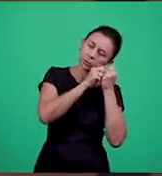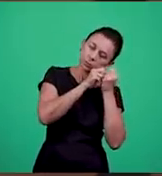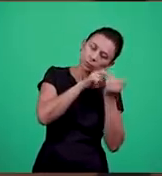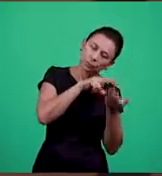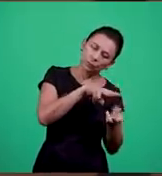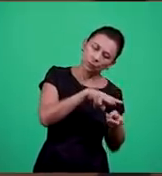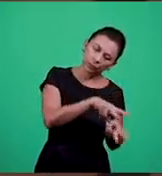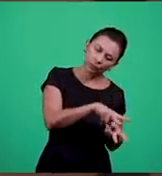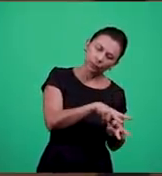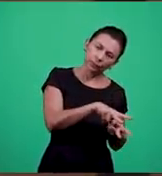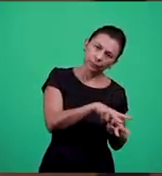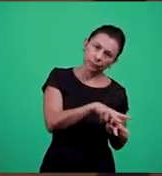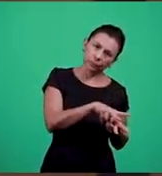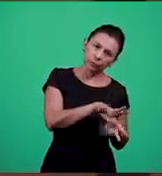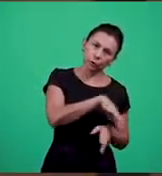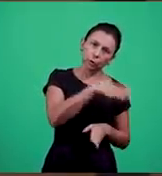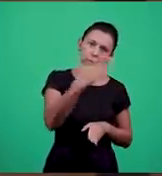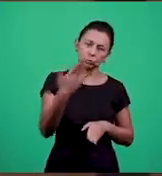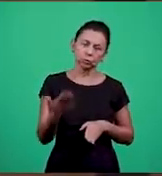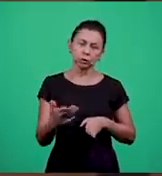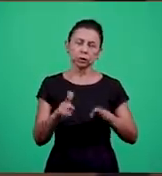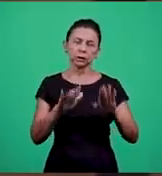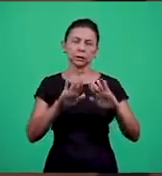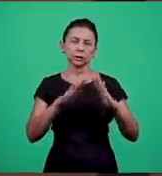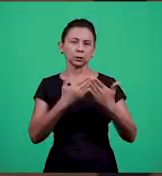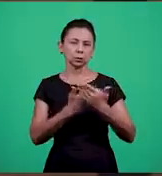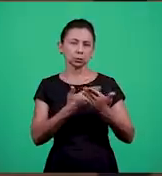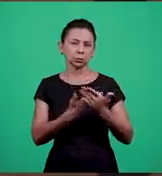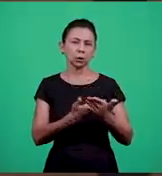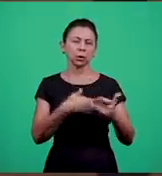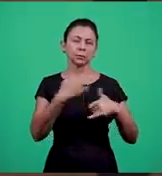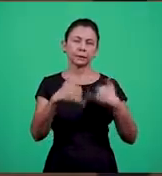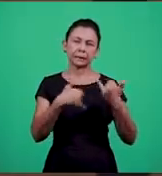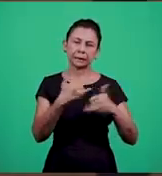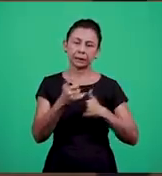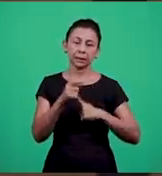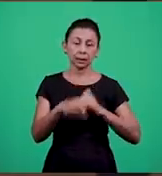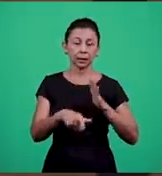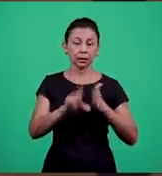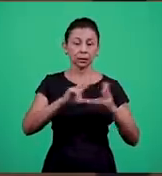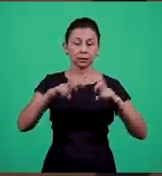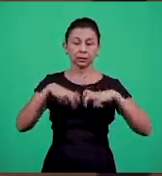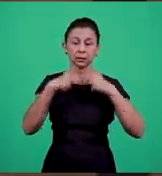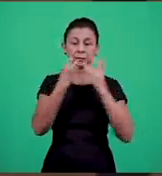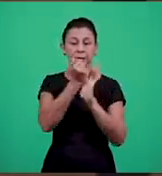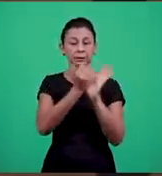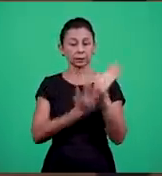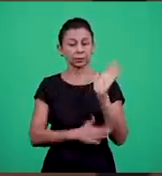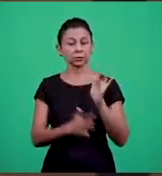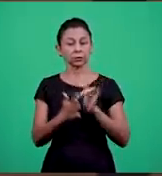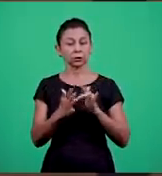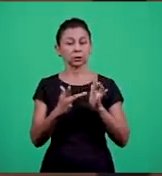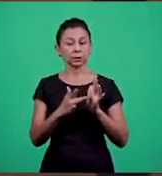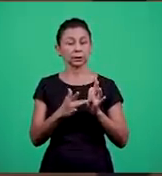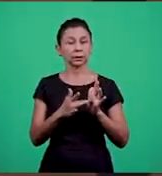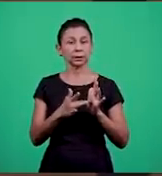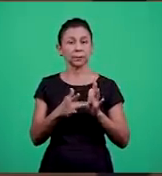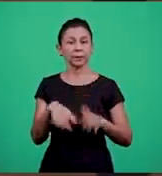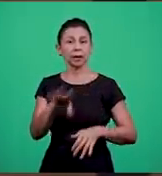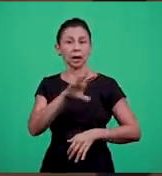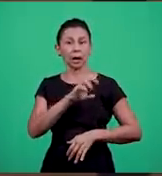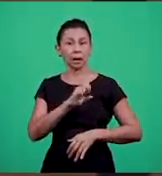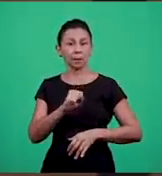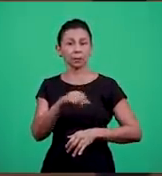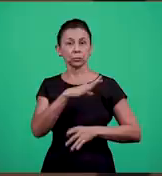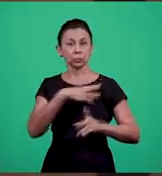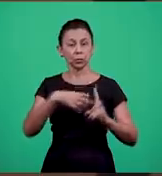do dia. E fazendo assim, eles crescerão amando a mensagem da cruz e entendendo